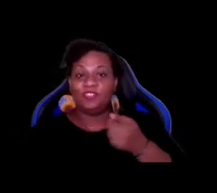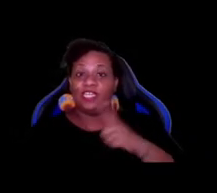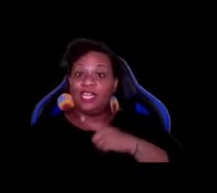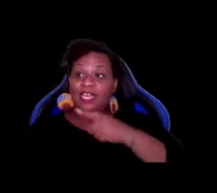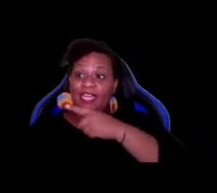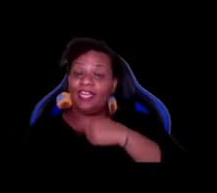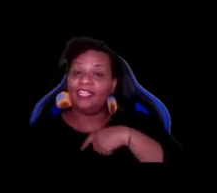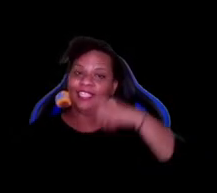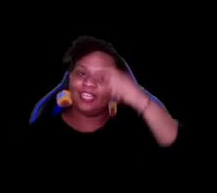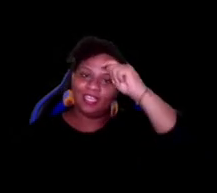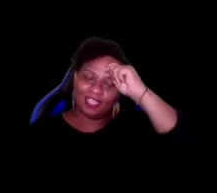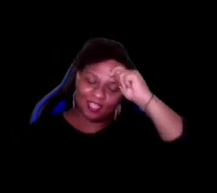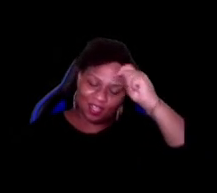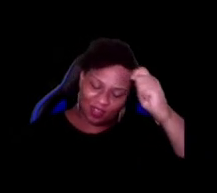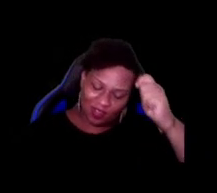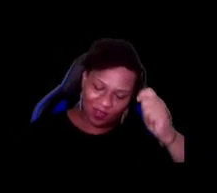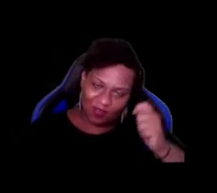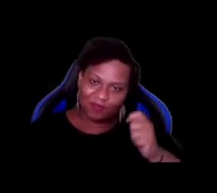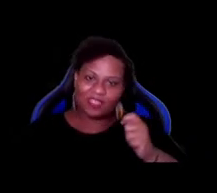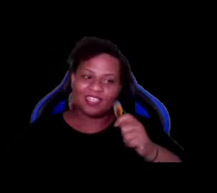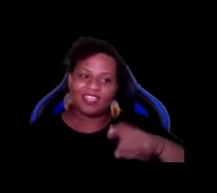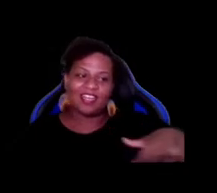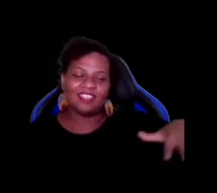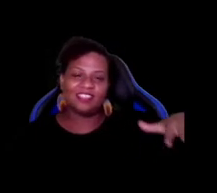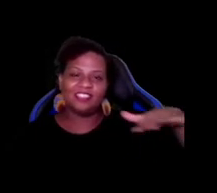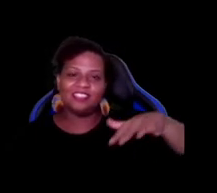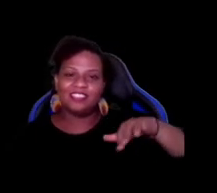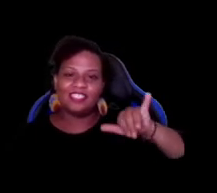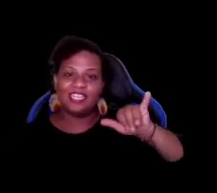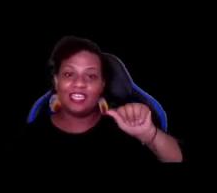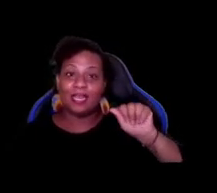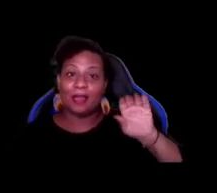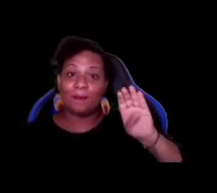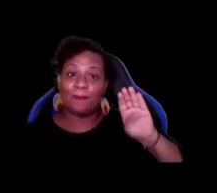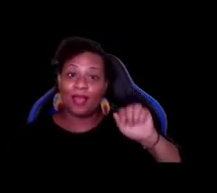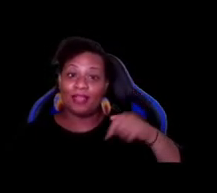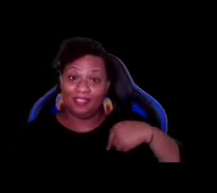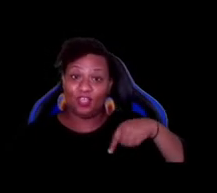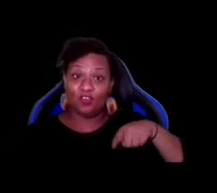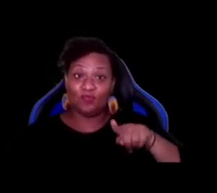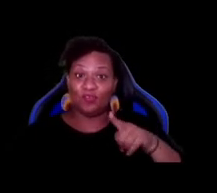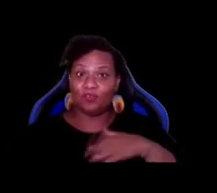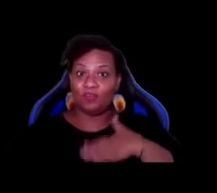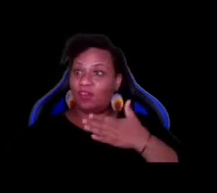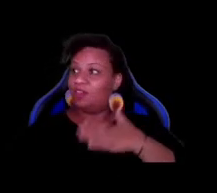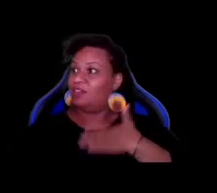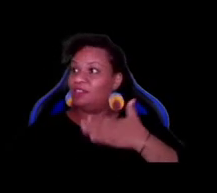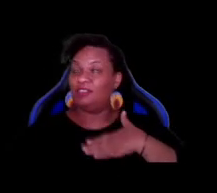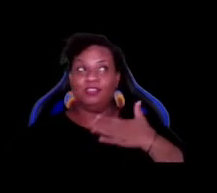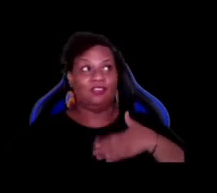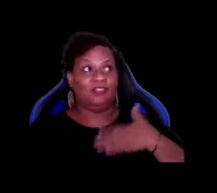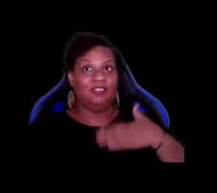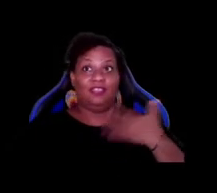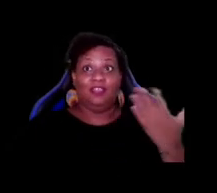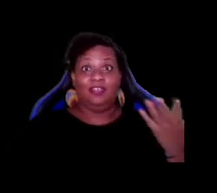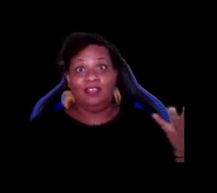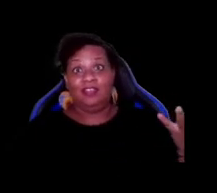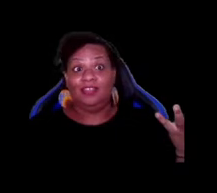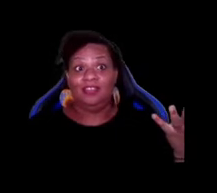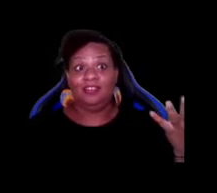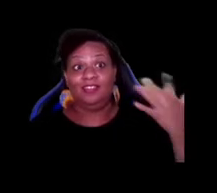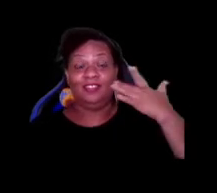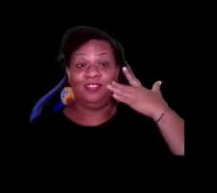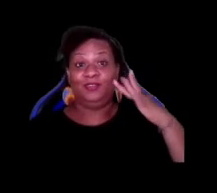homenagem às Yabás. E aí vai eu, né? Assim, meio assustada, né? Meio sem